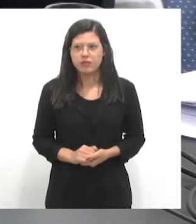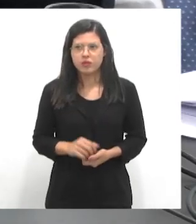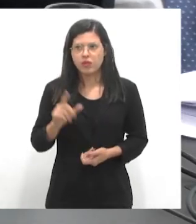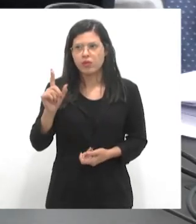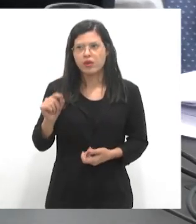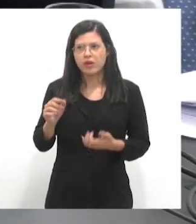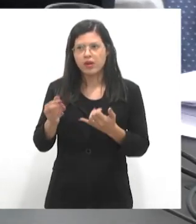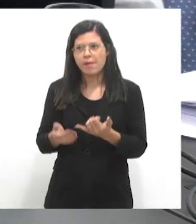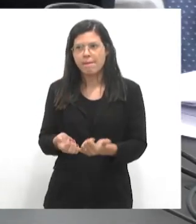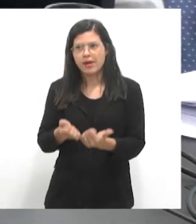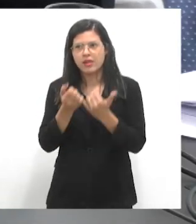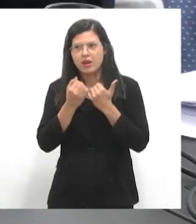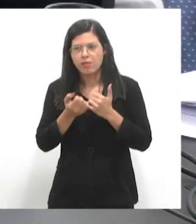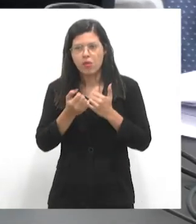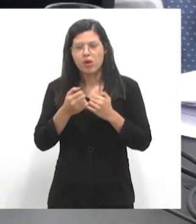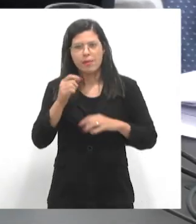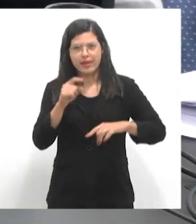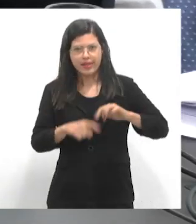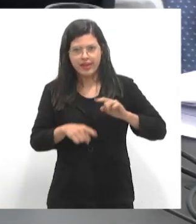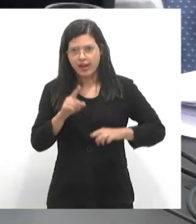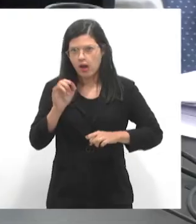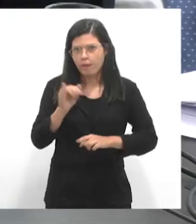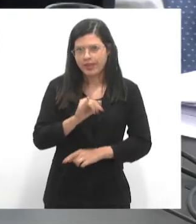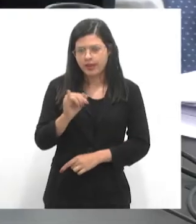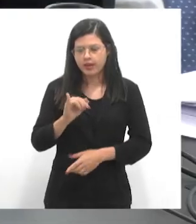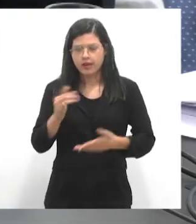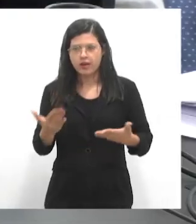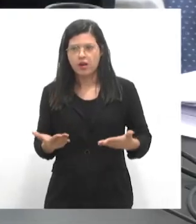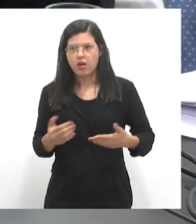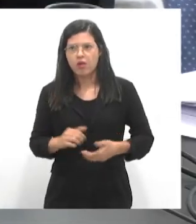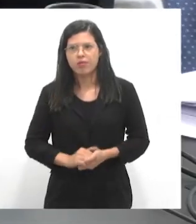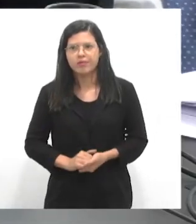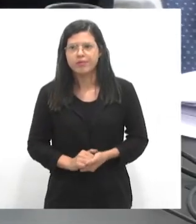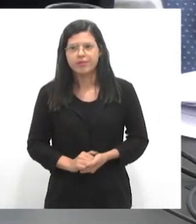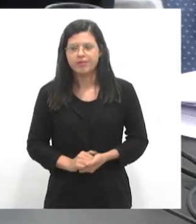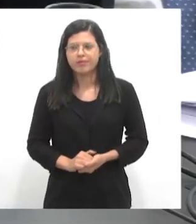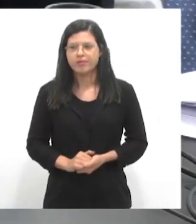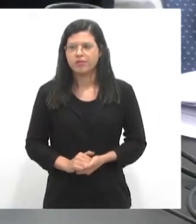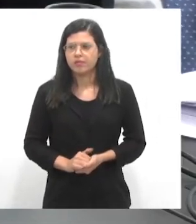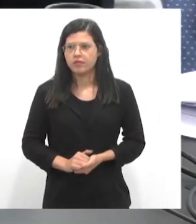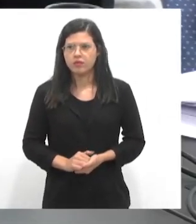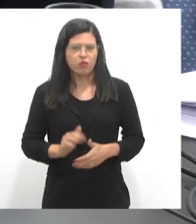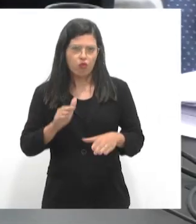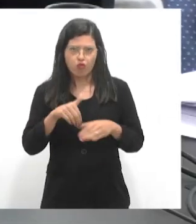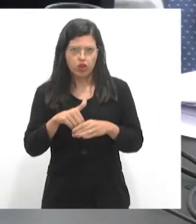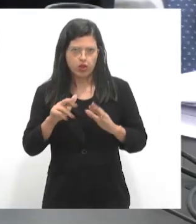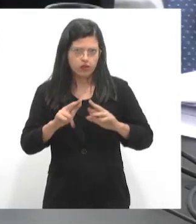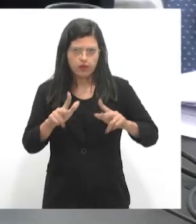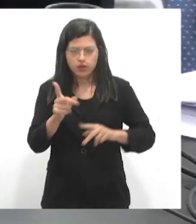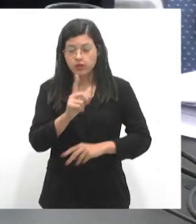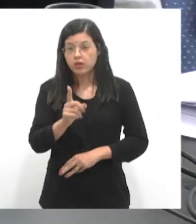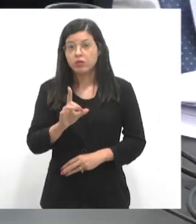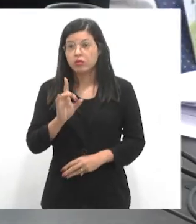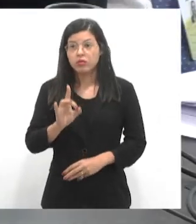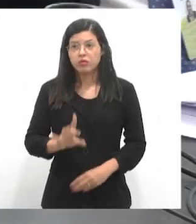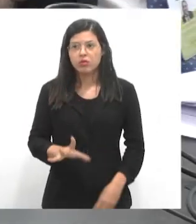patrimônio imaterial, enfim. Não vou dar nenhum voto divergente, não, só para entender o que a